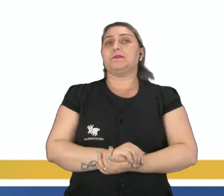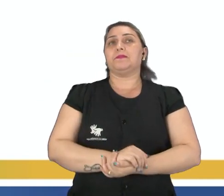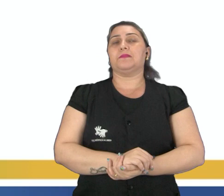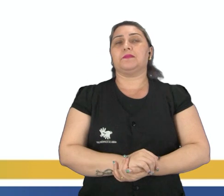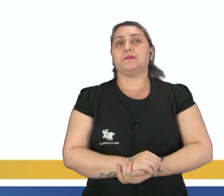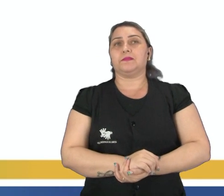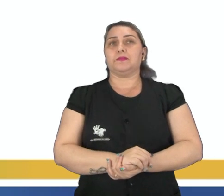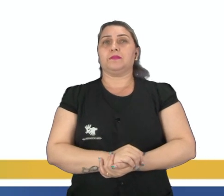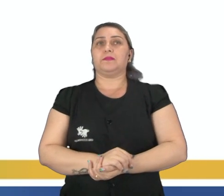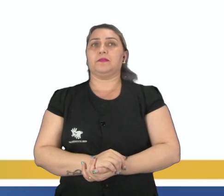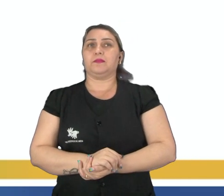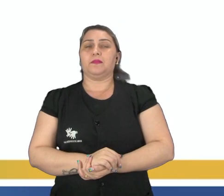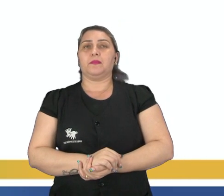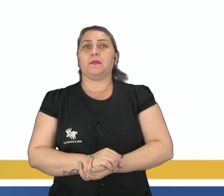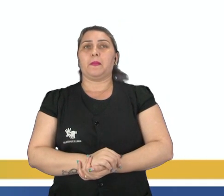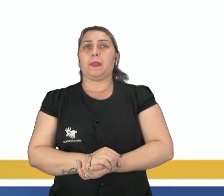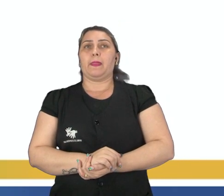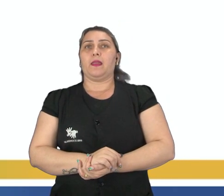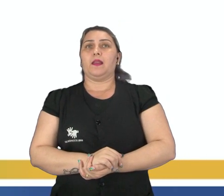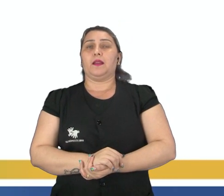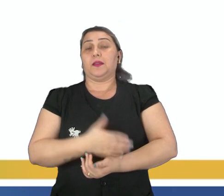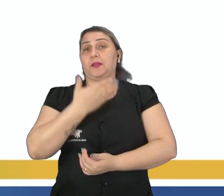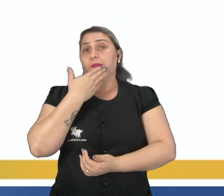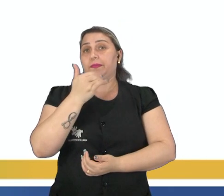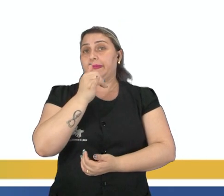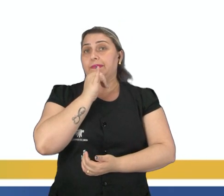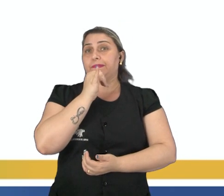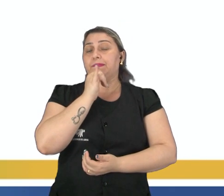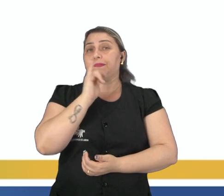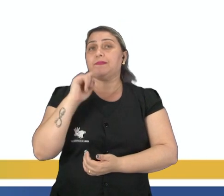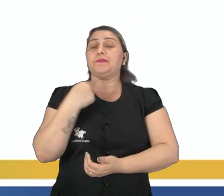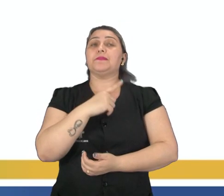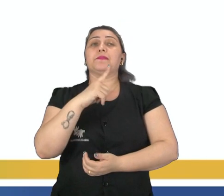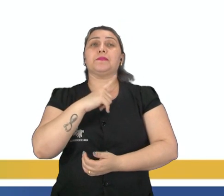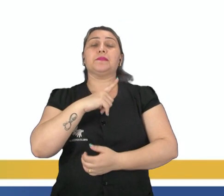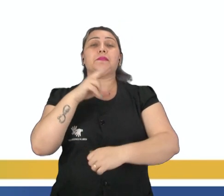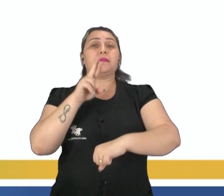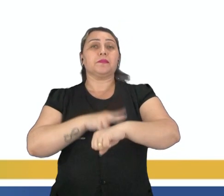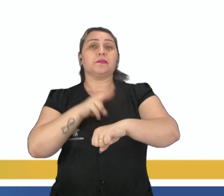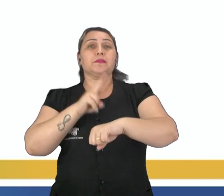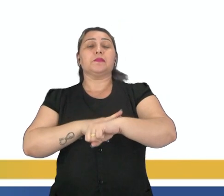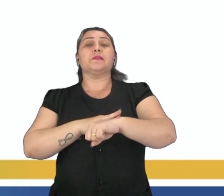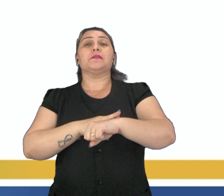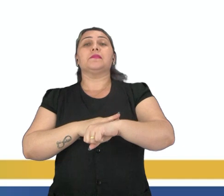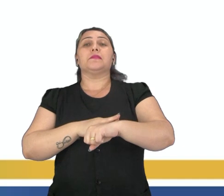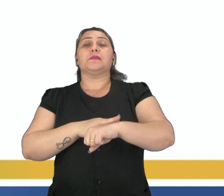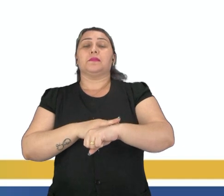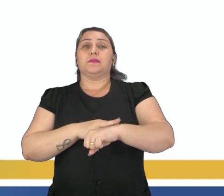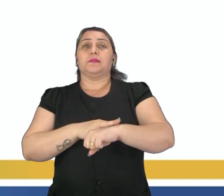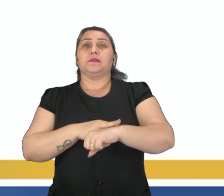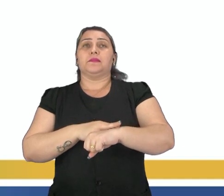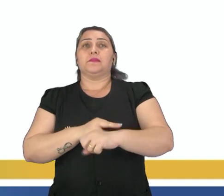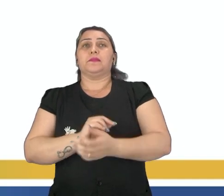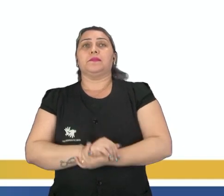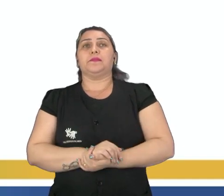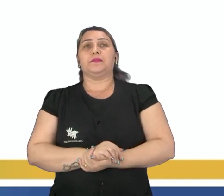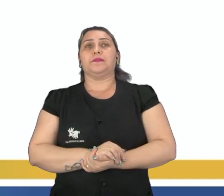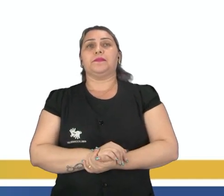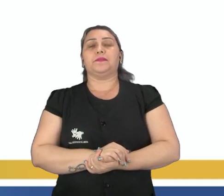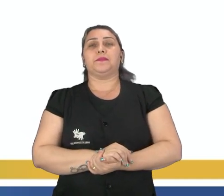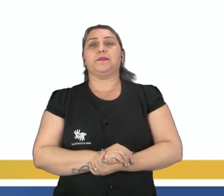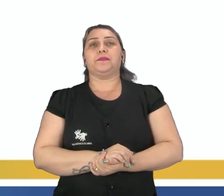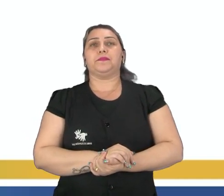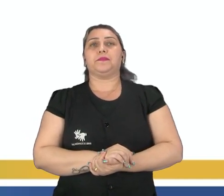diminuir. E aí o melhor exemplo que a gente tem de ritmo circadiano, de tudo isso que eu estou falando para vocês,